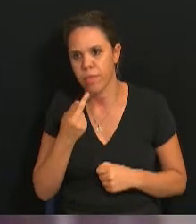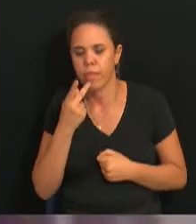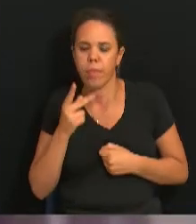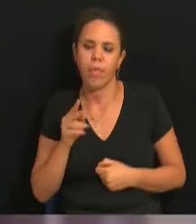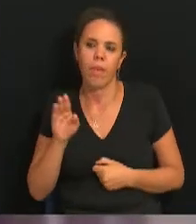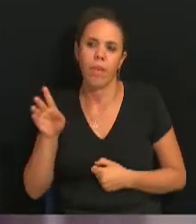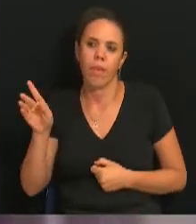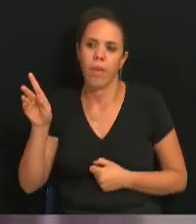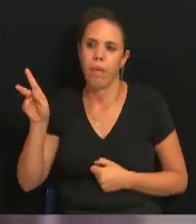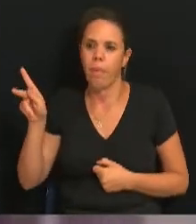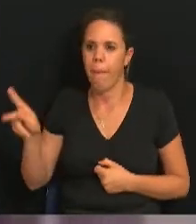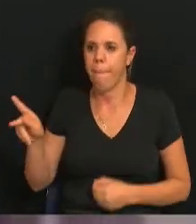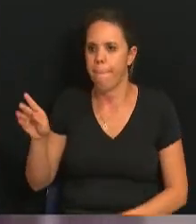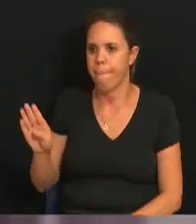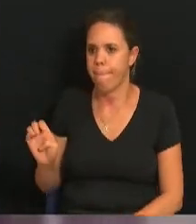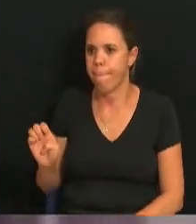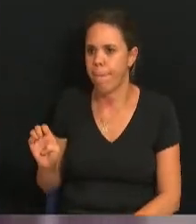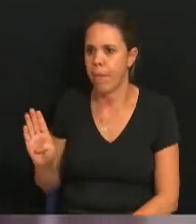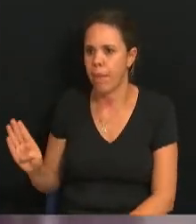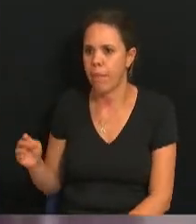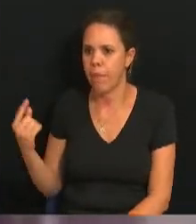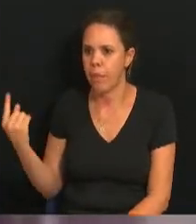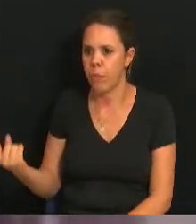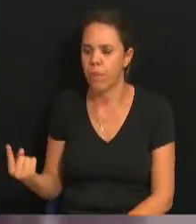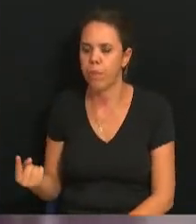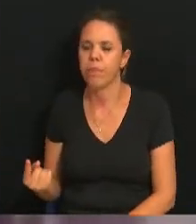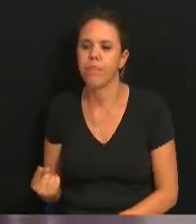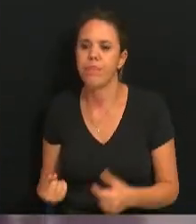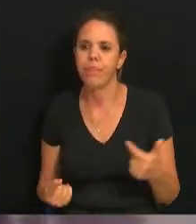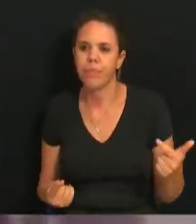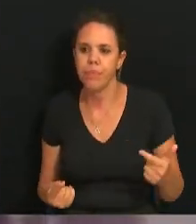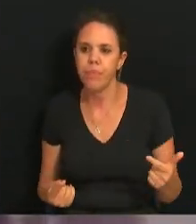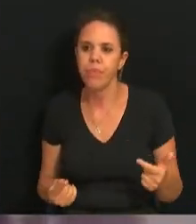e PEB 2, de 24 e 32. Ele sempre mantém